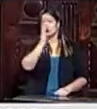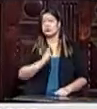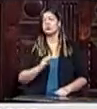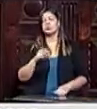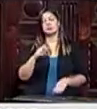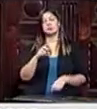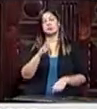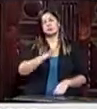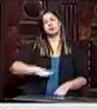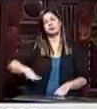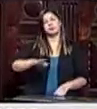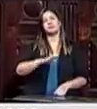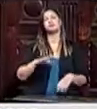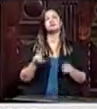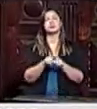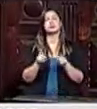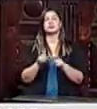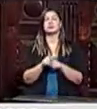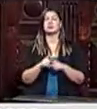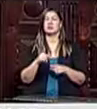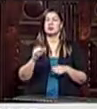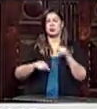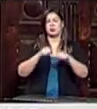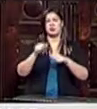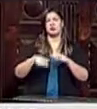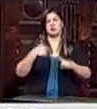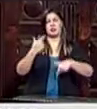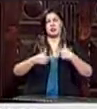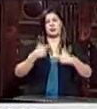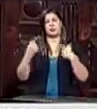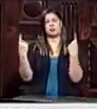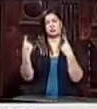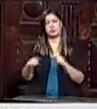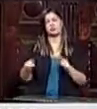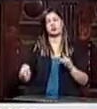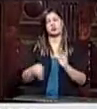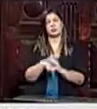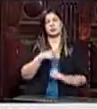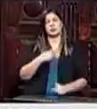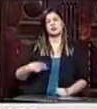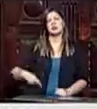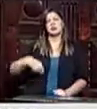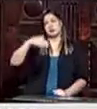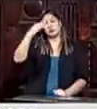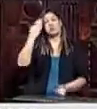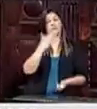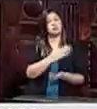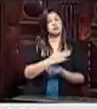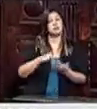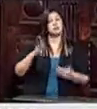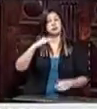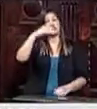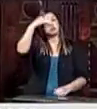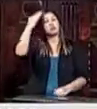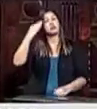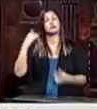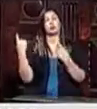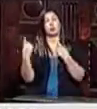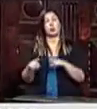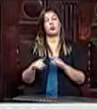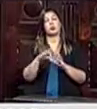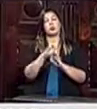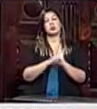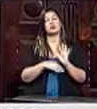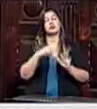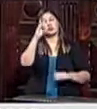a cruel contra-reforma trabalhista do governo Temer. Direta já, fora Temer, contra a destruição dos